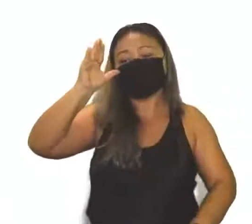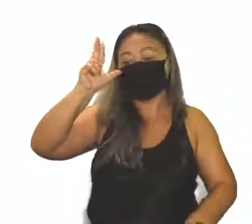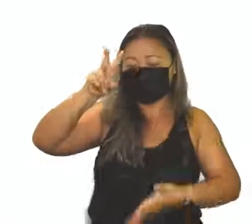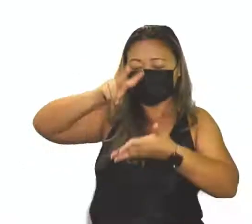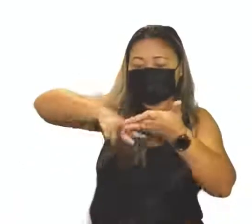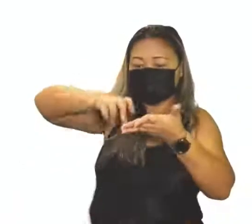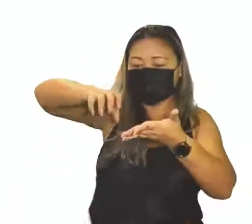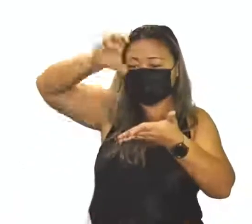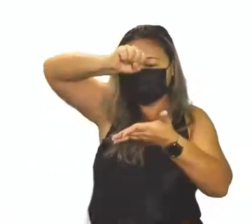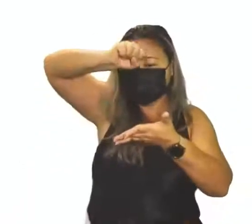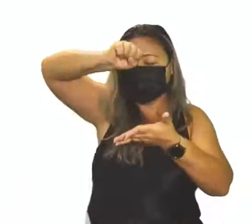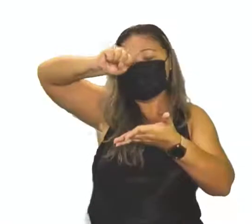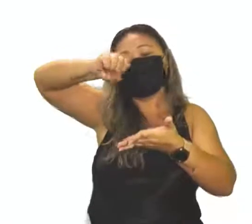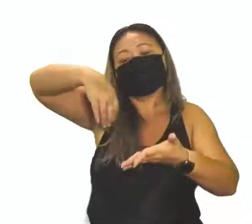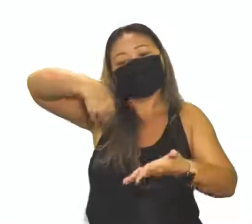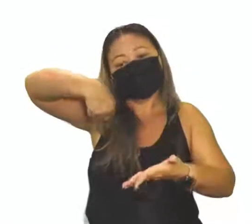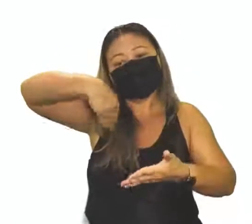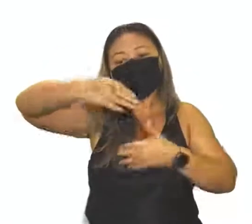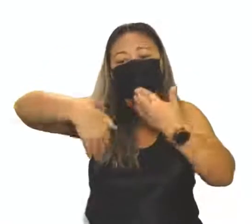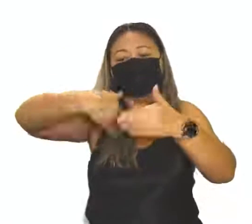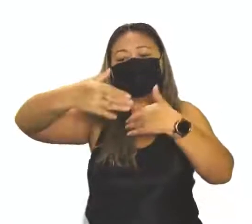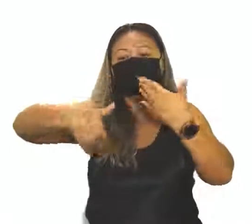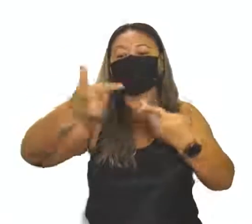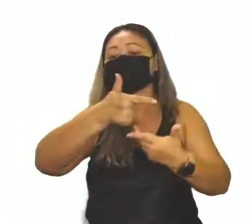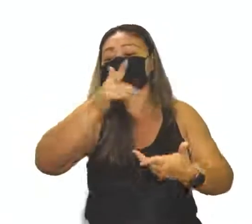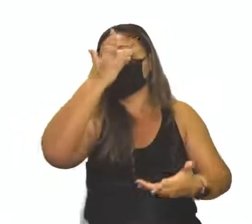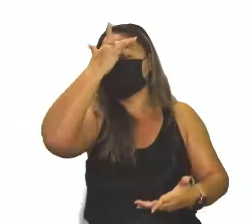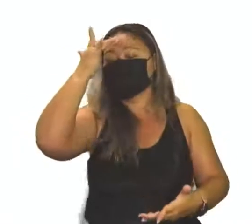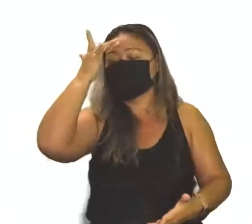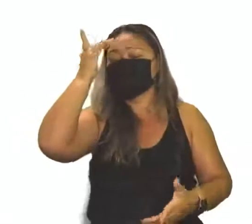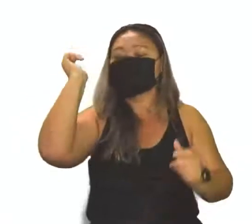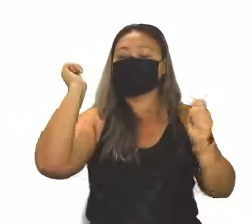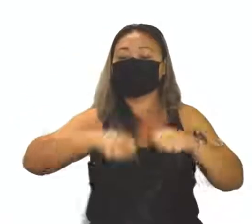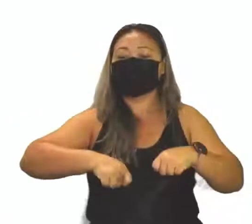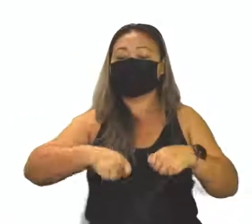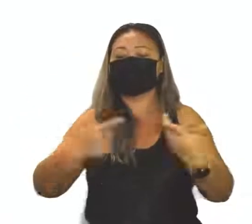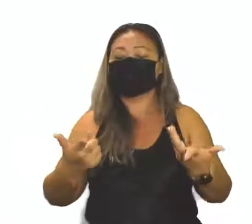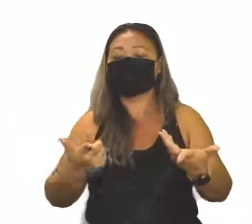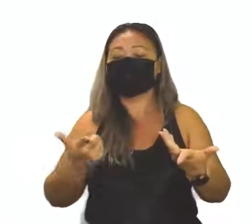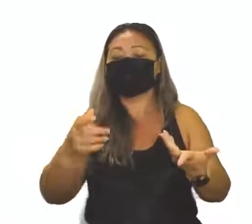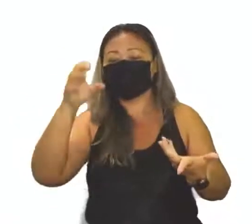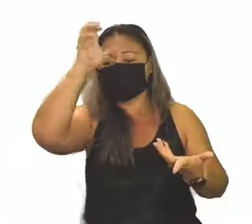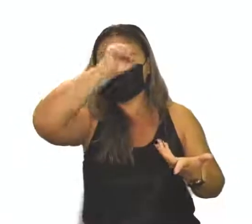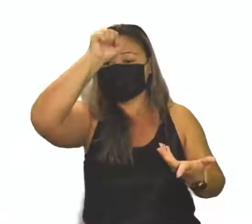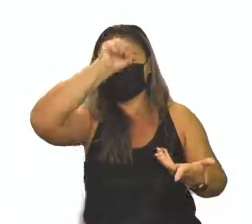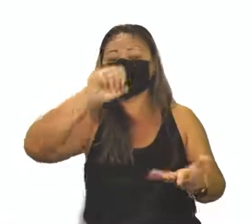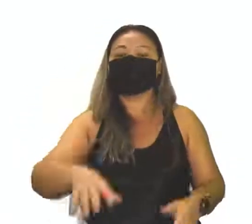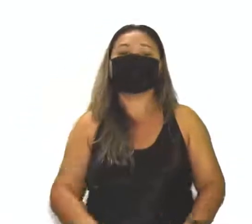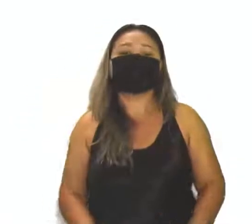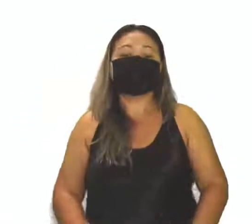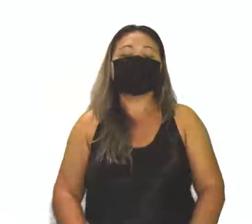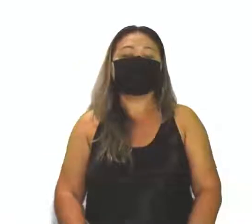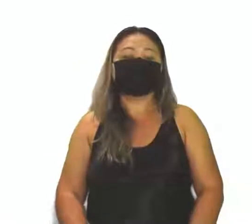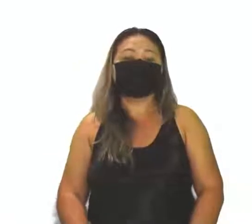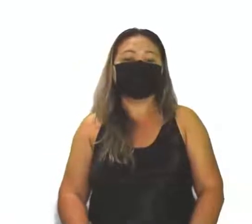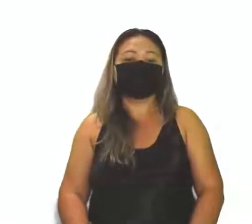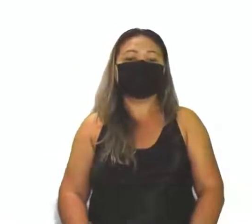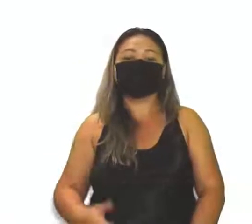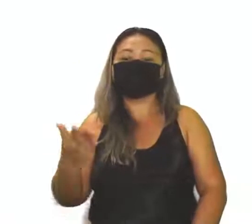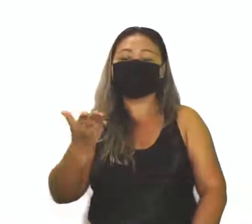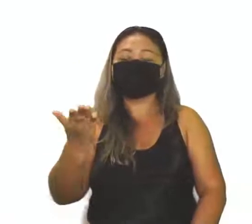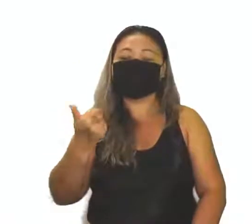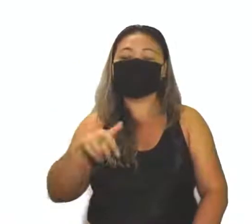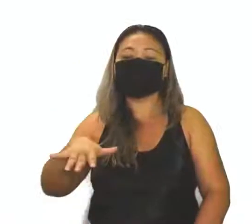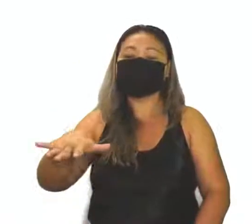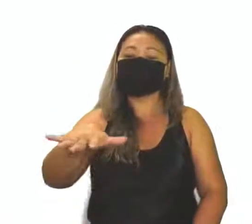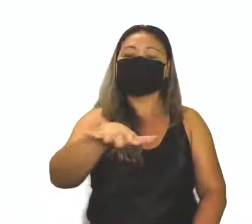leio, aprendo e passo para frente para que outras pessoas também possam aprender, né? Olha só, vamos agora entrar no